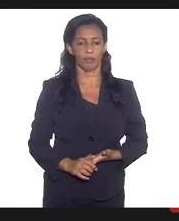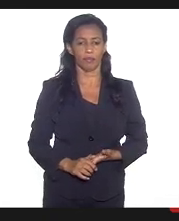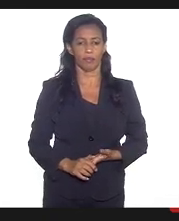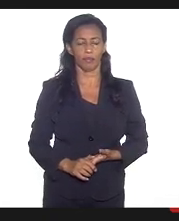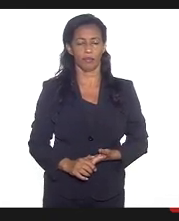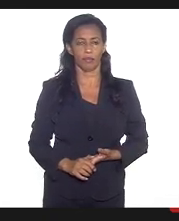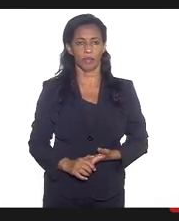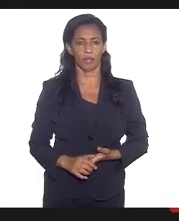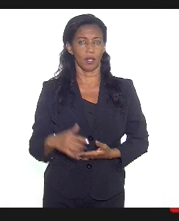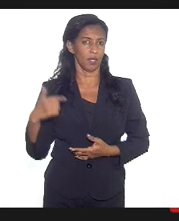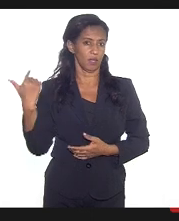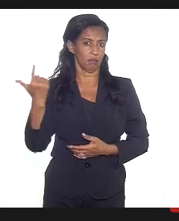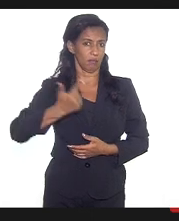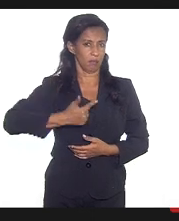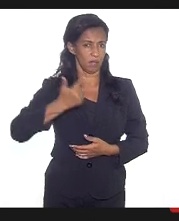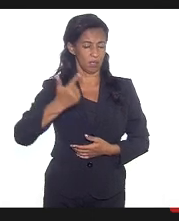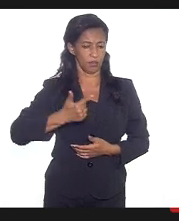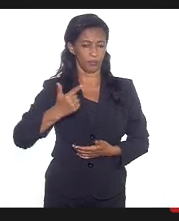muito assim, né,